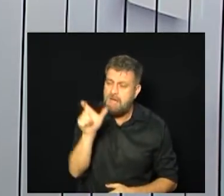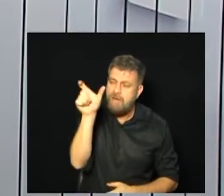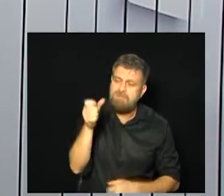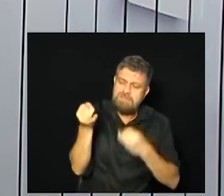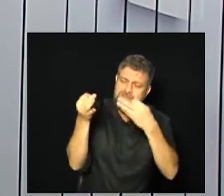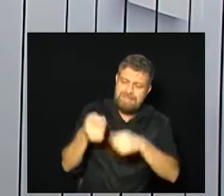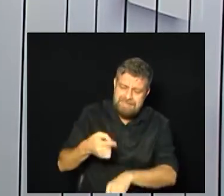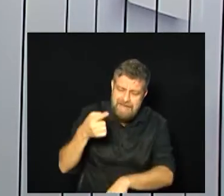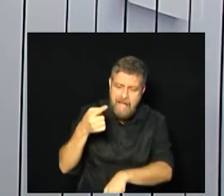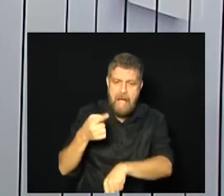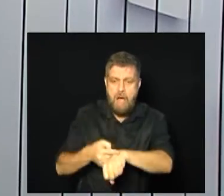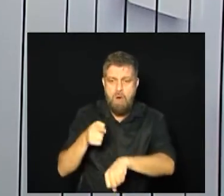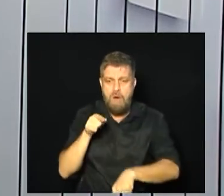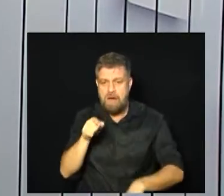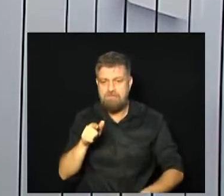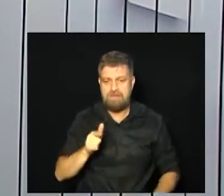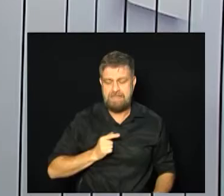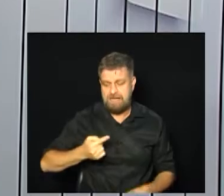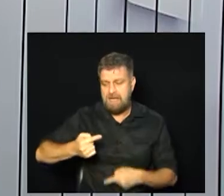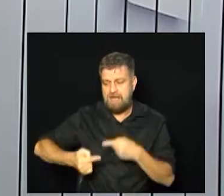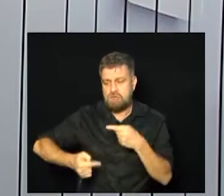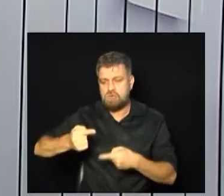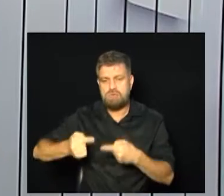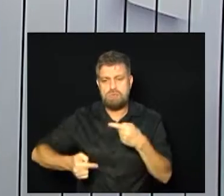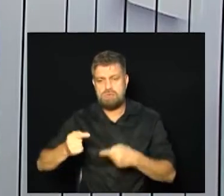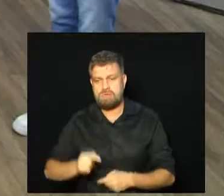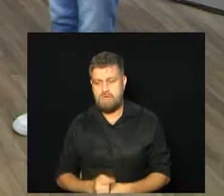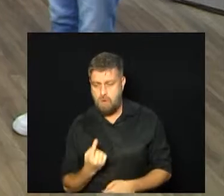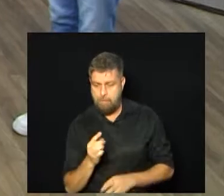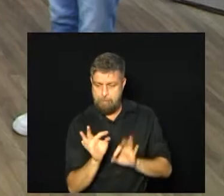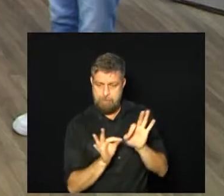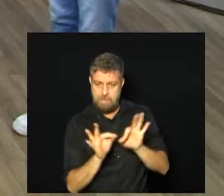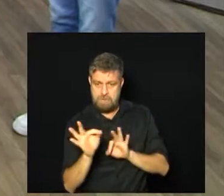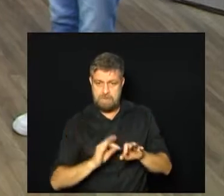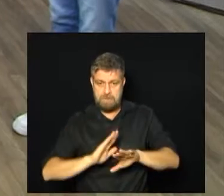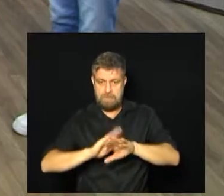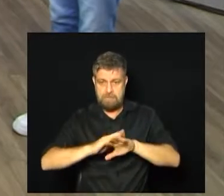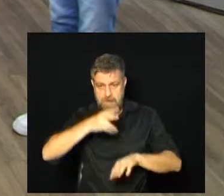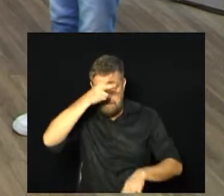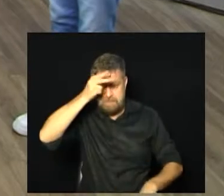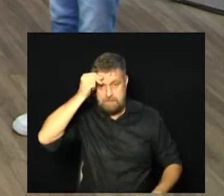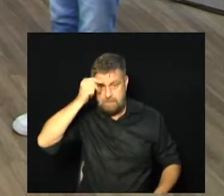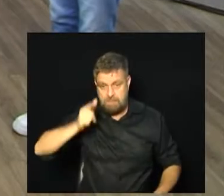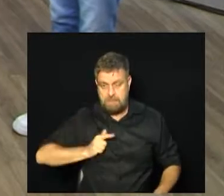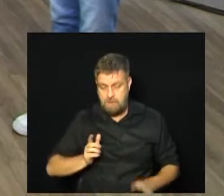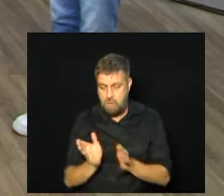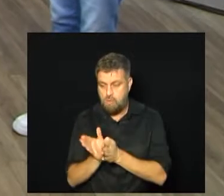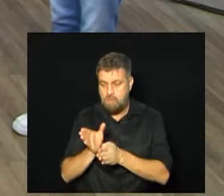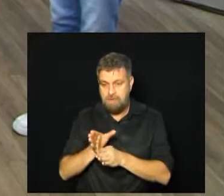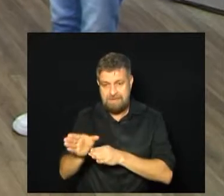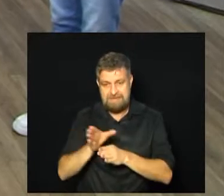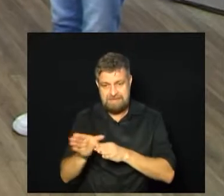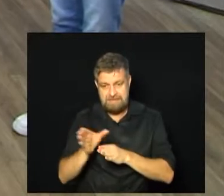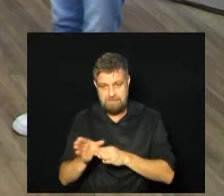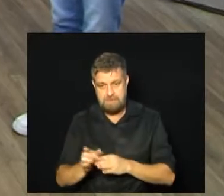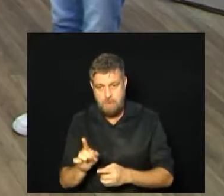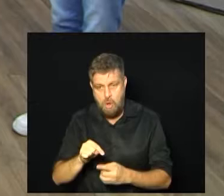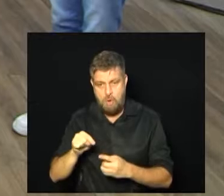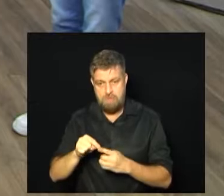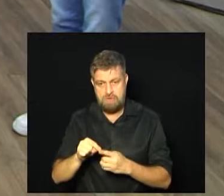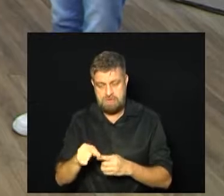daquele momento em que era discutido um projeto de autoria do Executivo que trata do Conselho de Desenvolvimento